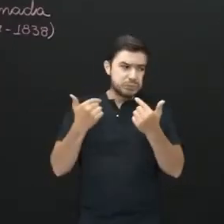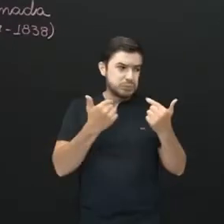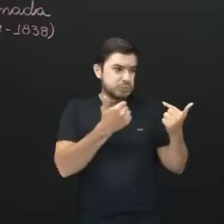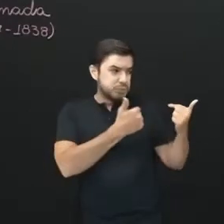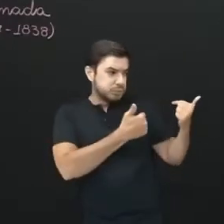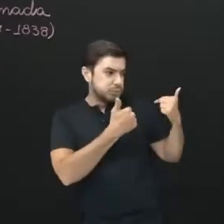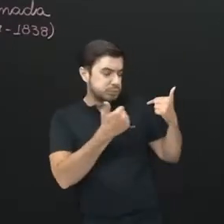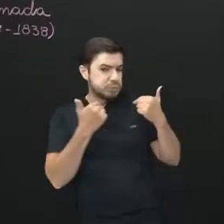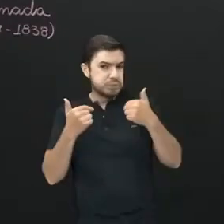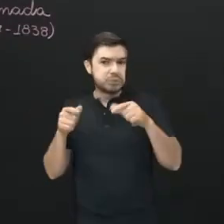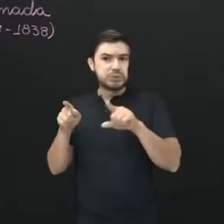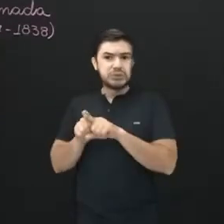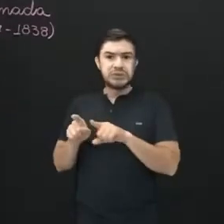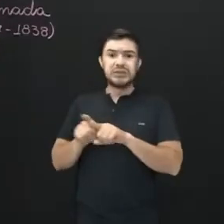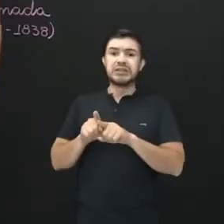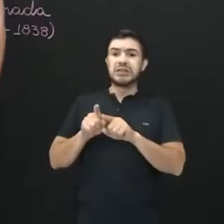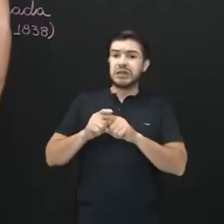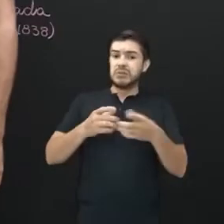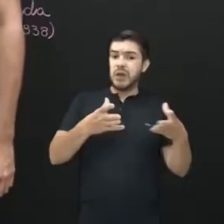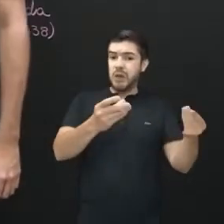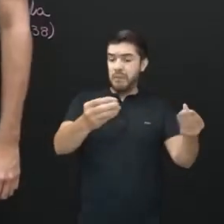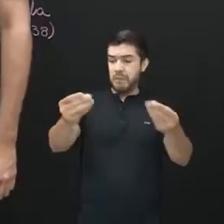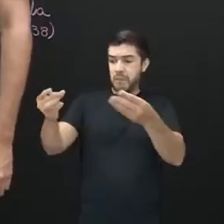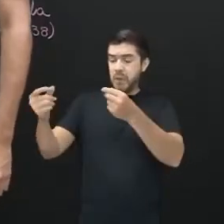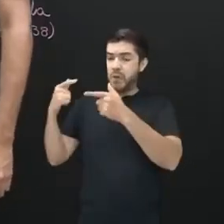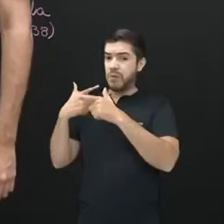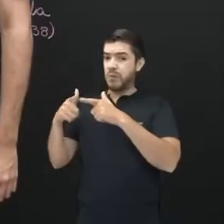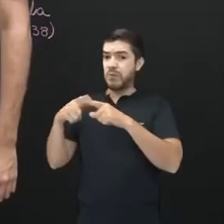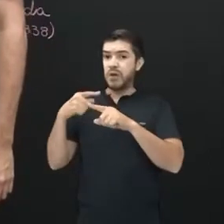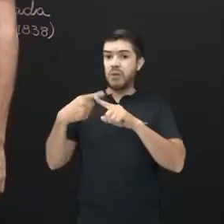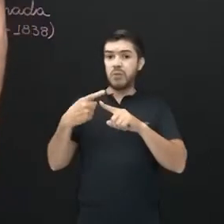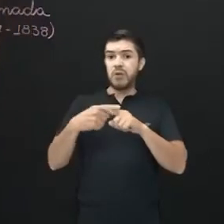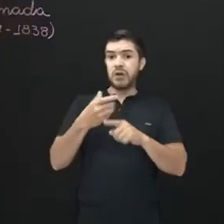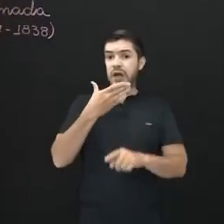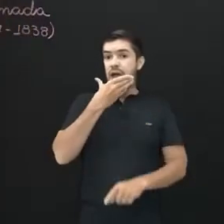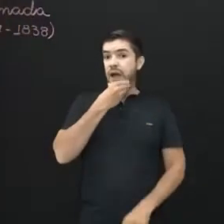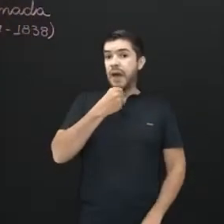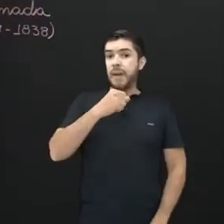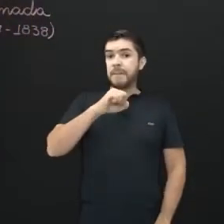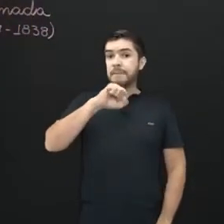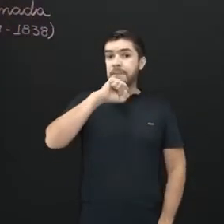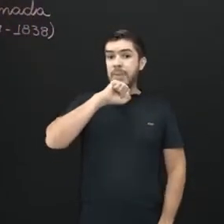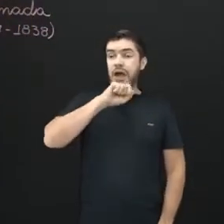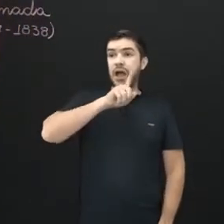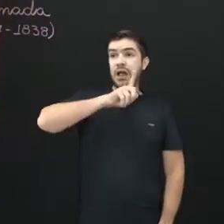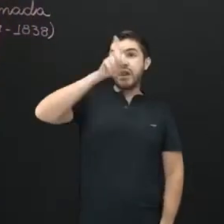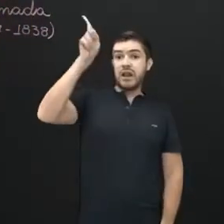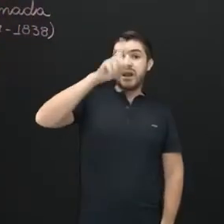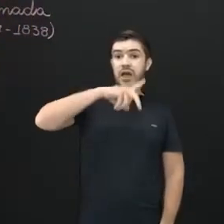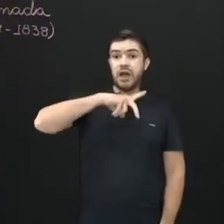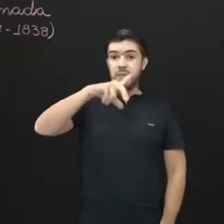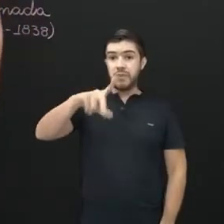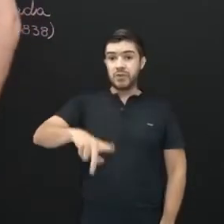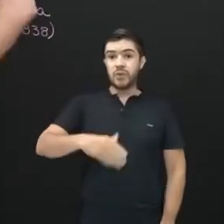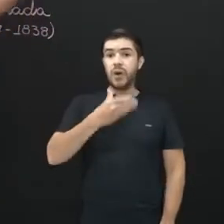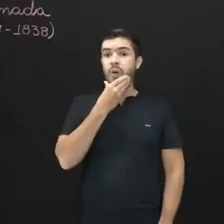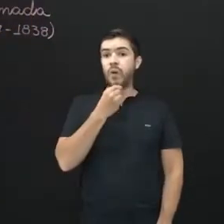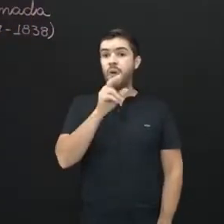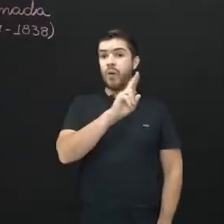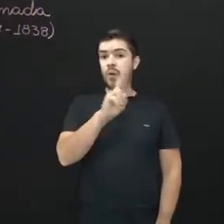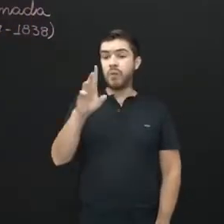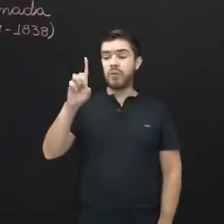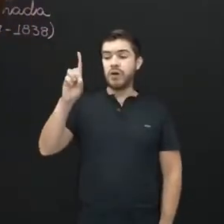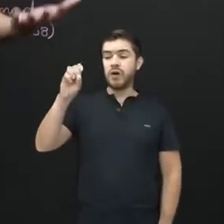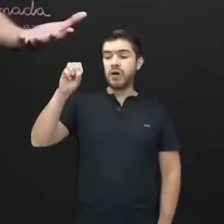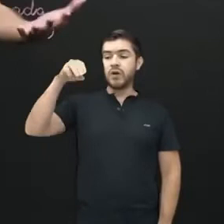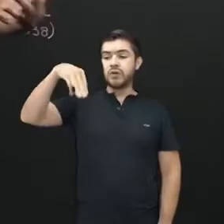e também com uma pressão externa, porque seu pai, Dom João VI, tinha morrido lá em Portugal, Dom Pedro I